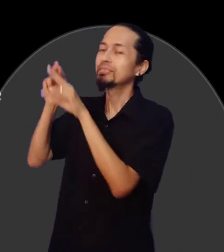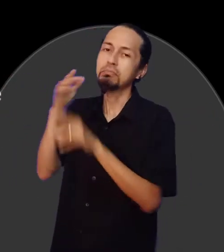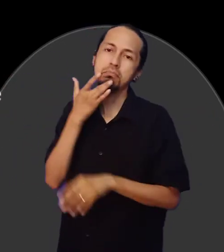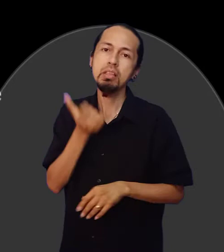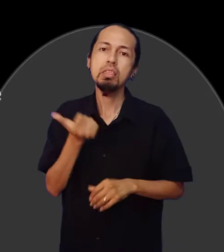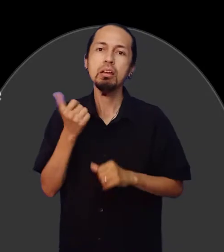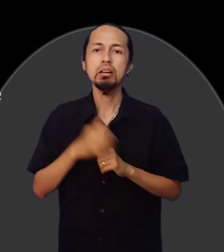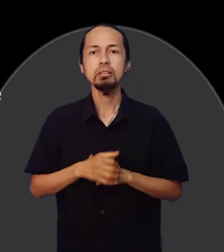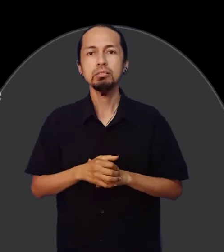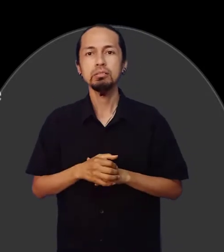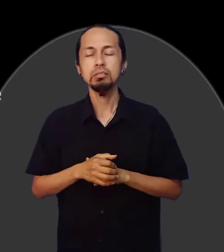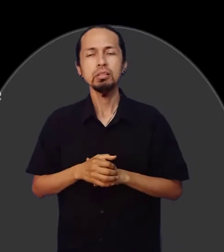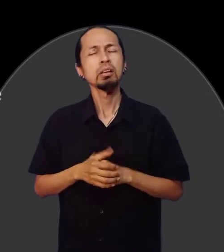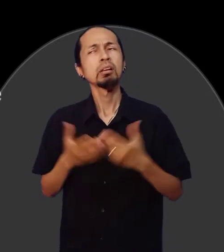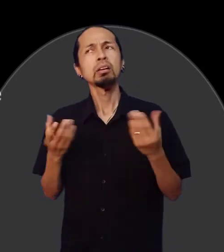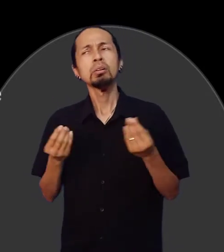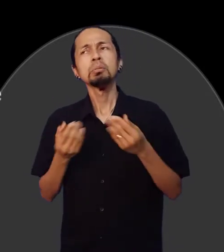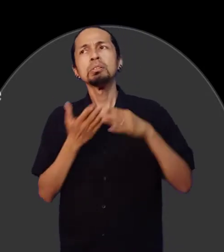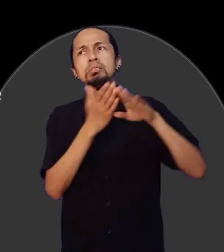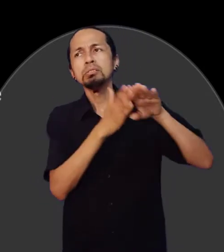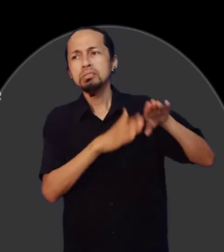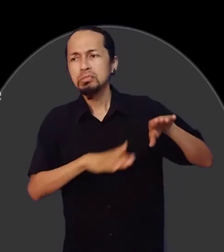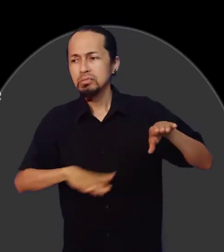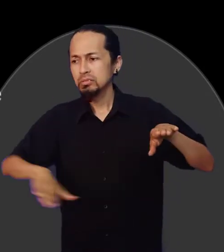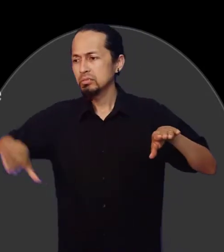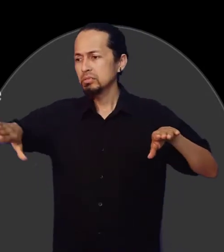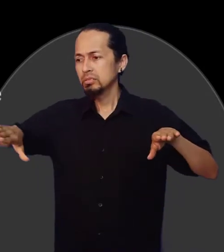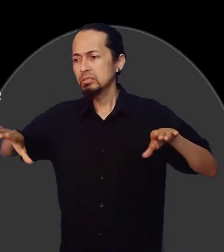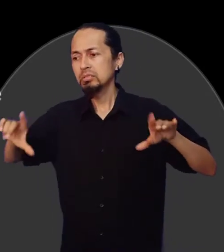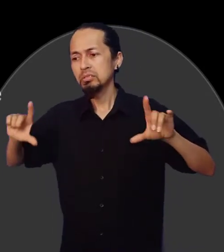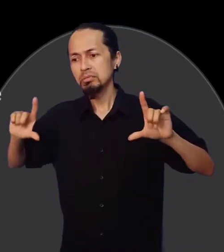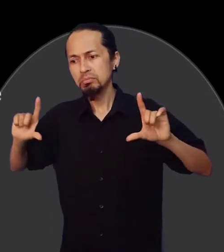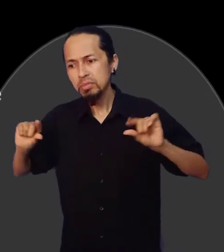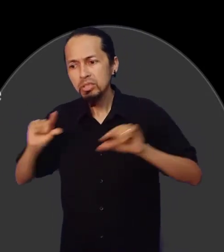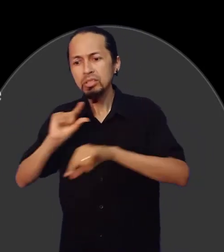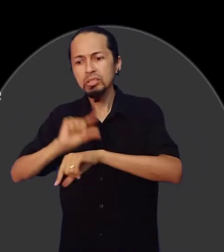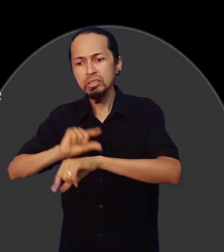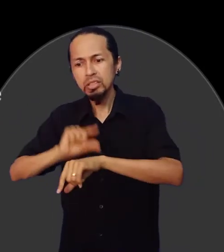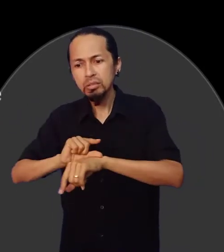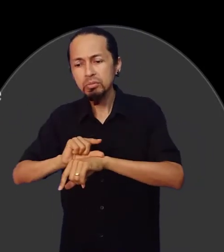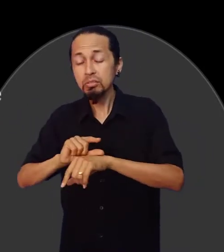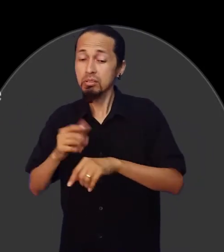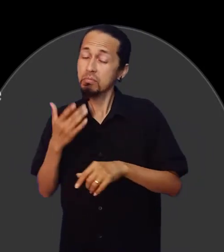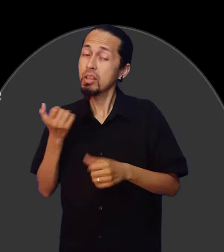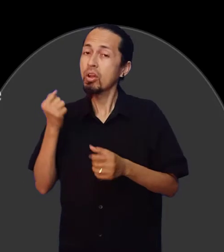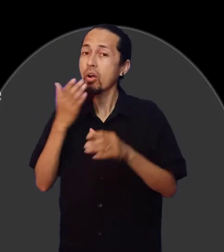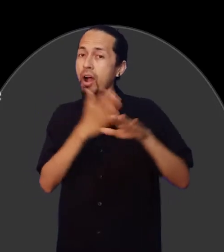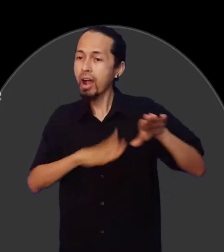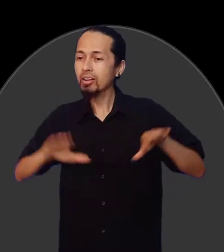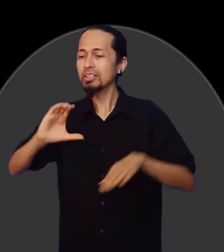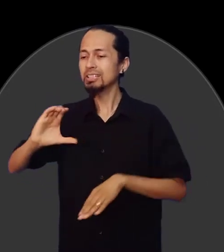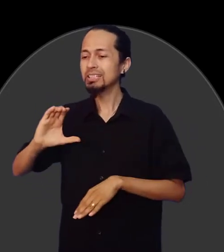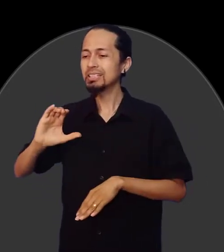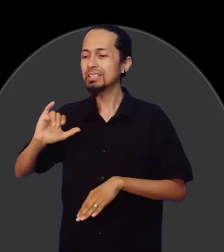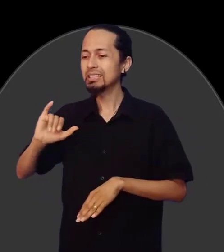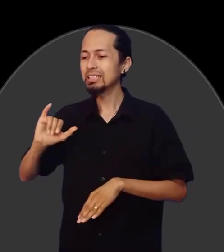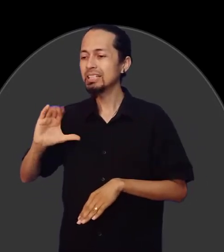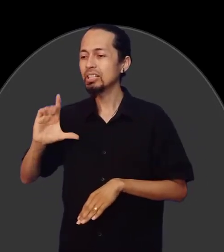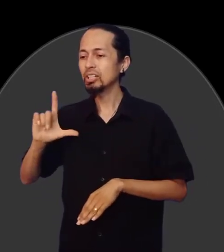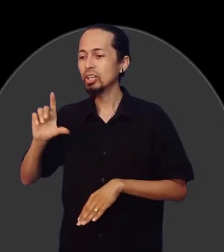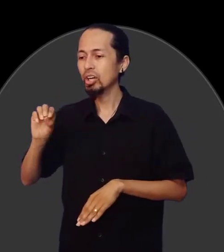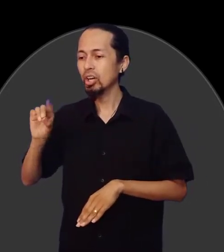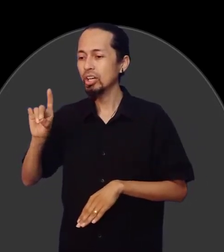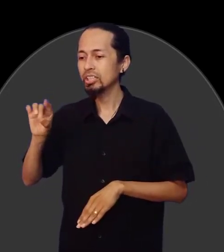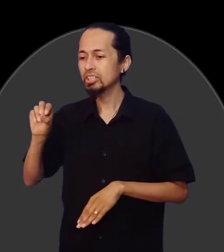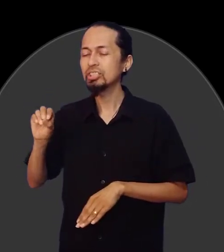construir a rampa com um tempo mínimo de descida, é necessário que os arcos que compõem a lateral sejam cicloides. Vamos iniciar pela história da